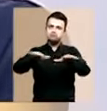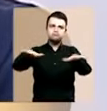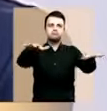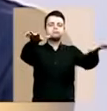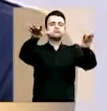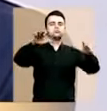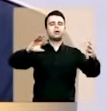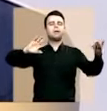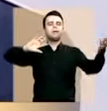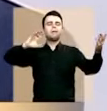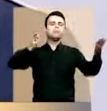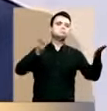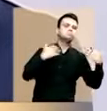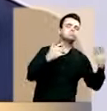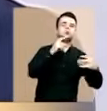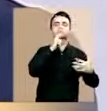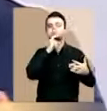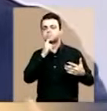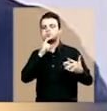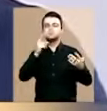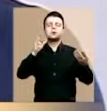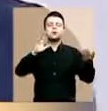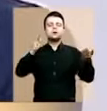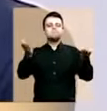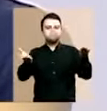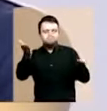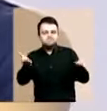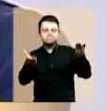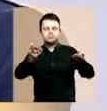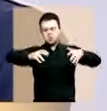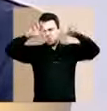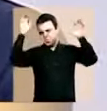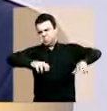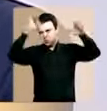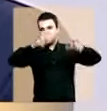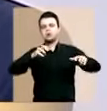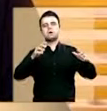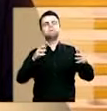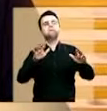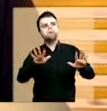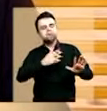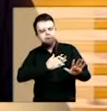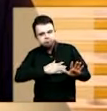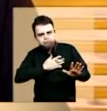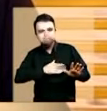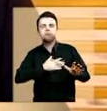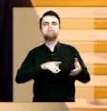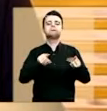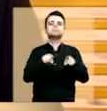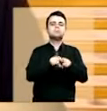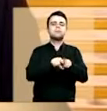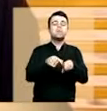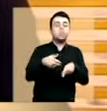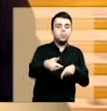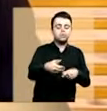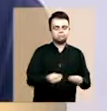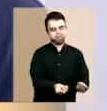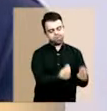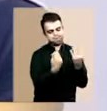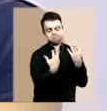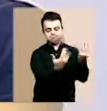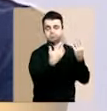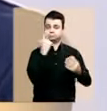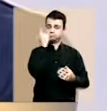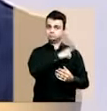mais amena, né? Sim. Então, com as florestas, as chuvas ficaram menos torrenciais, o clima se permitiu que se desenvolvesse